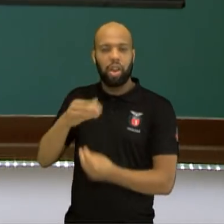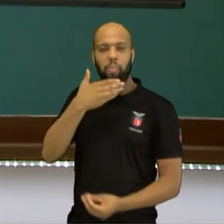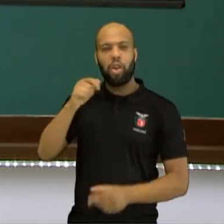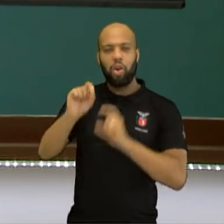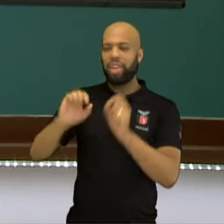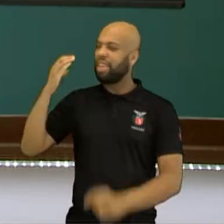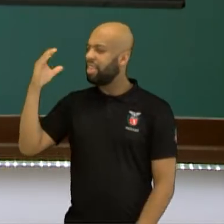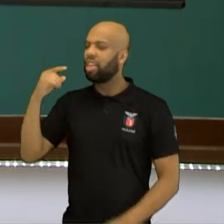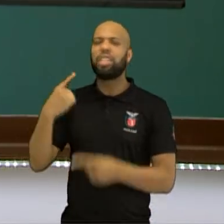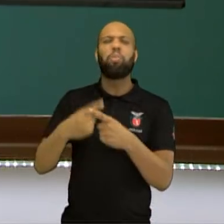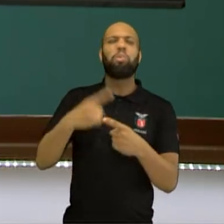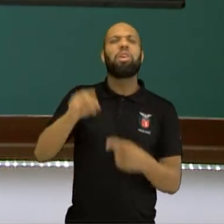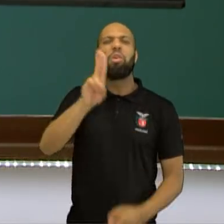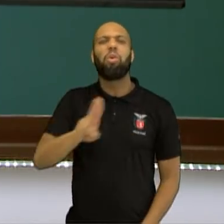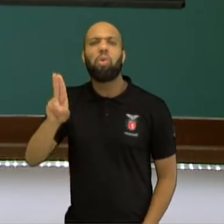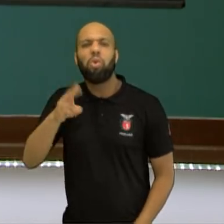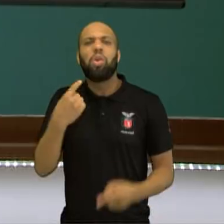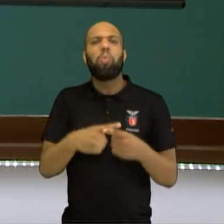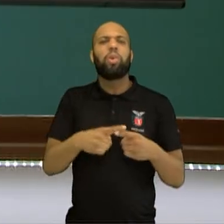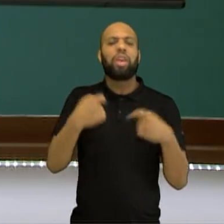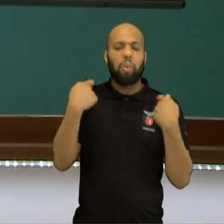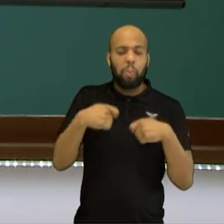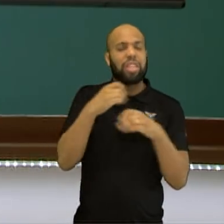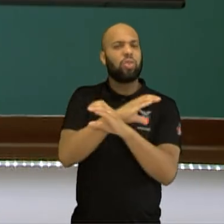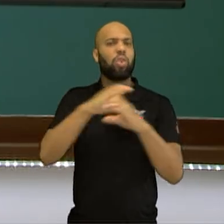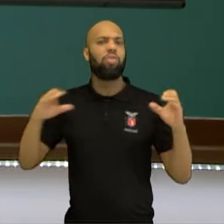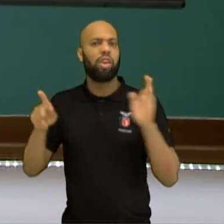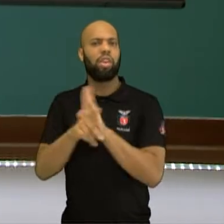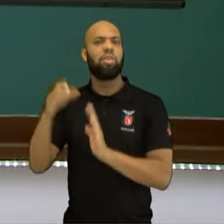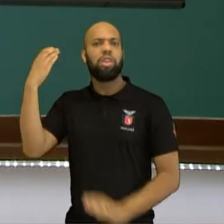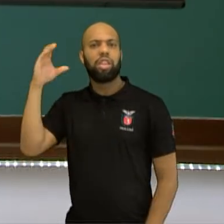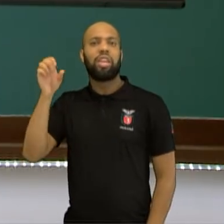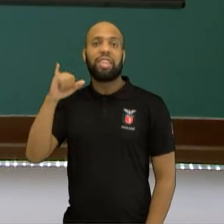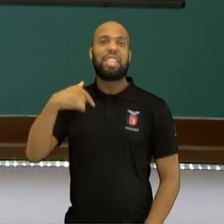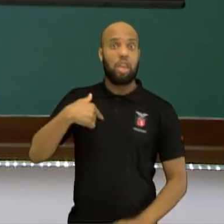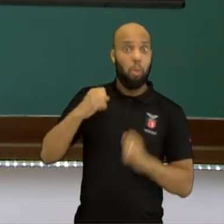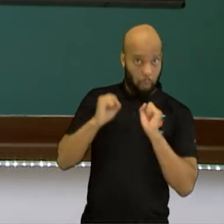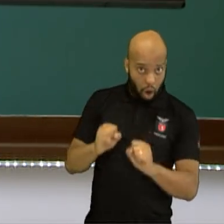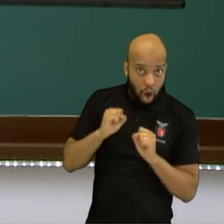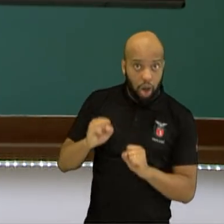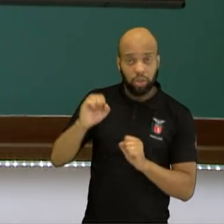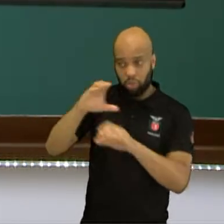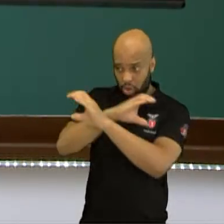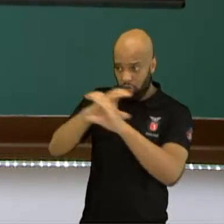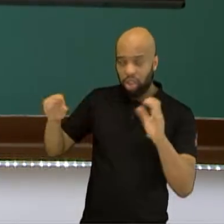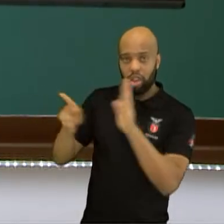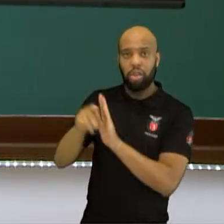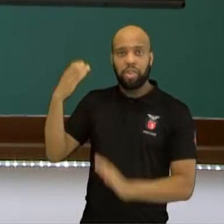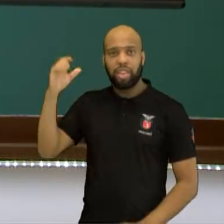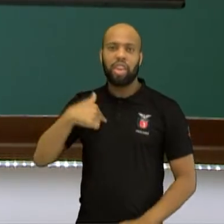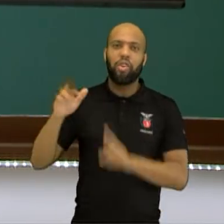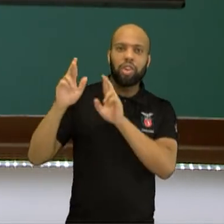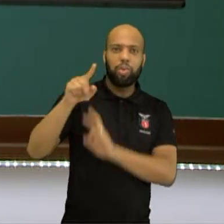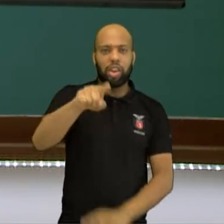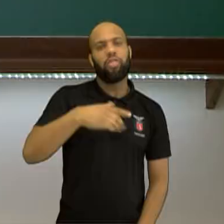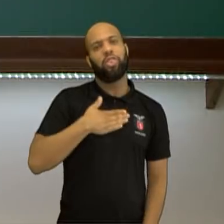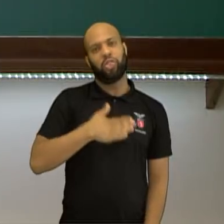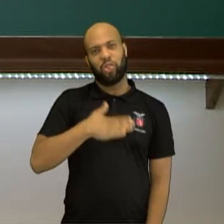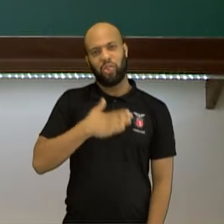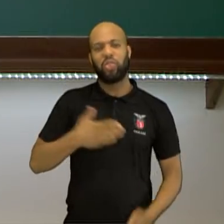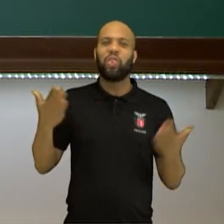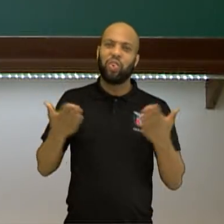ciência, para que ela serve, por que eu devo confiar na ciência, se eu devo confiar na ciência. Espero que